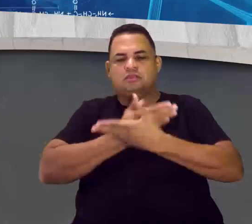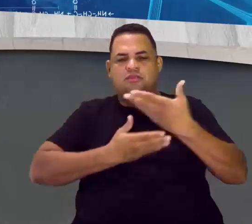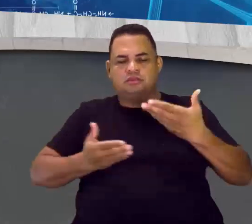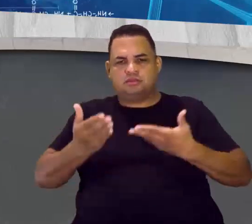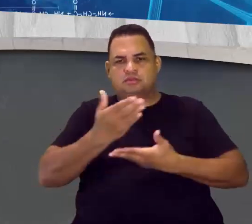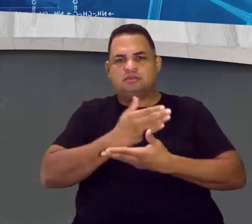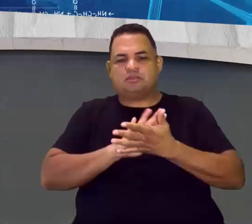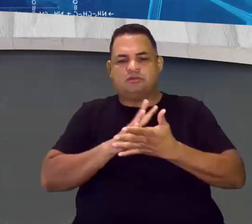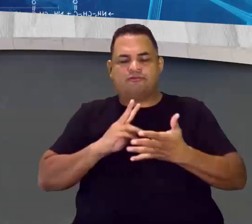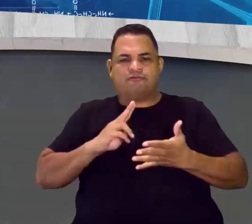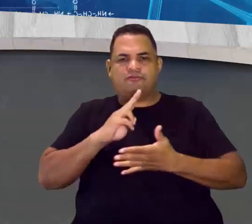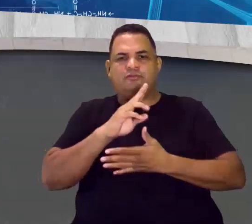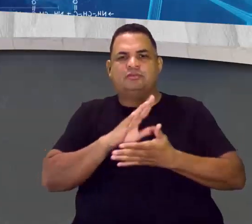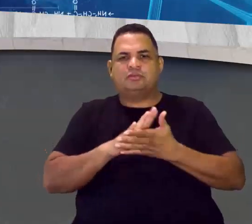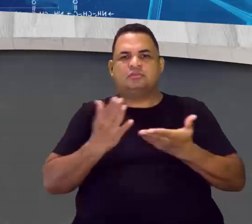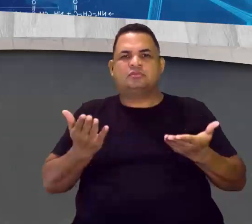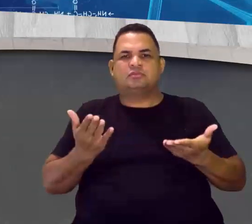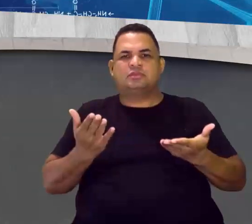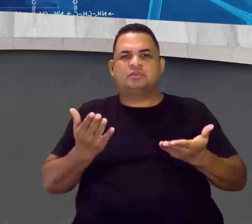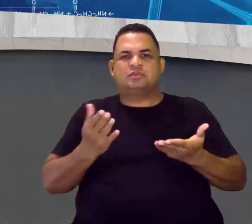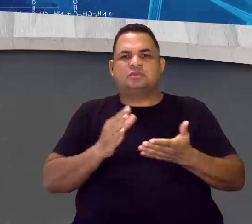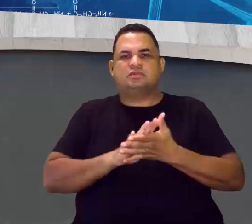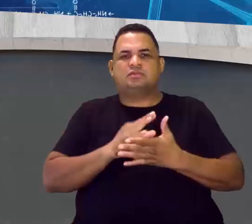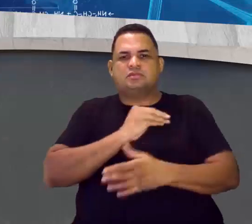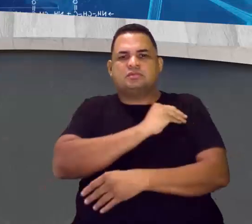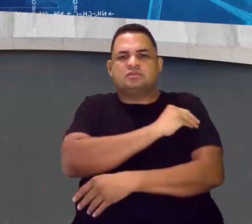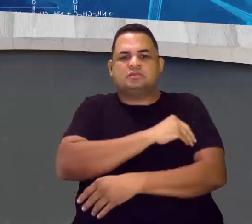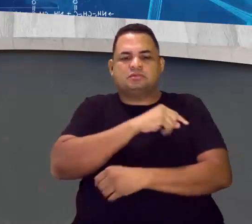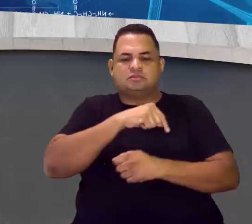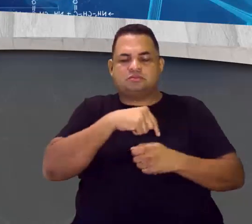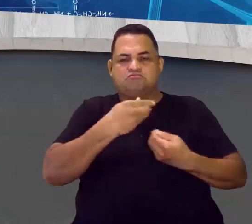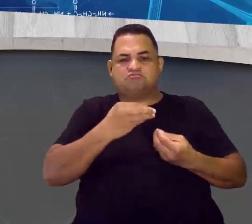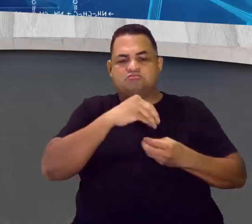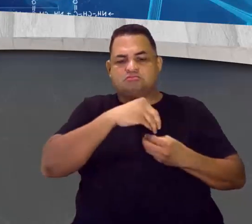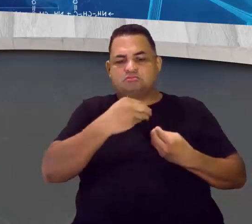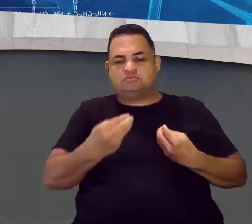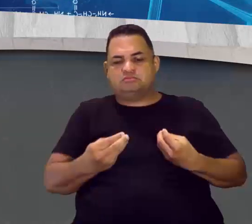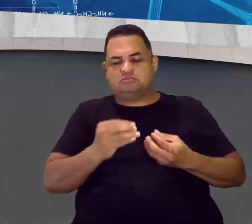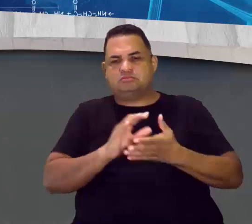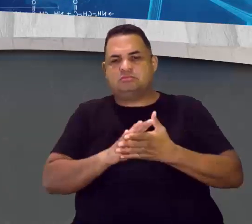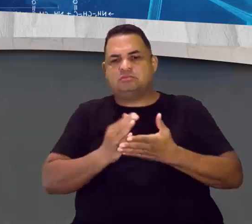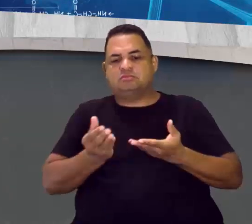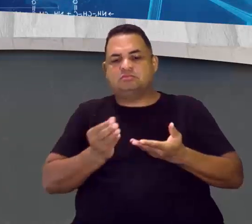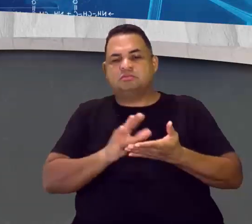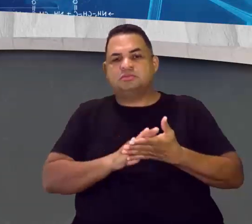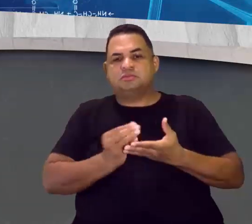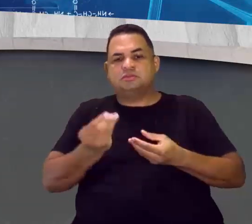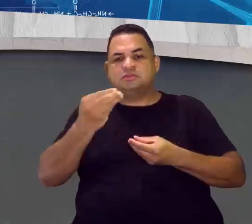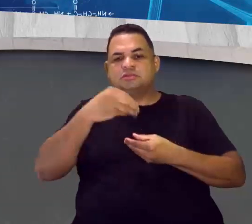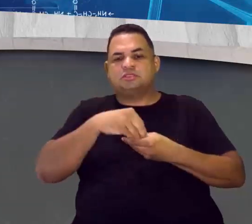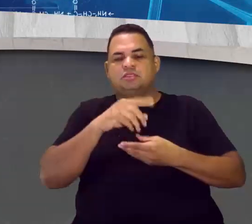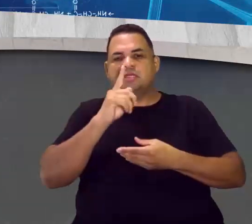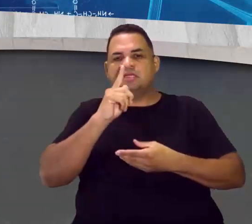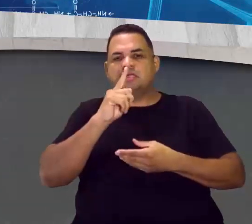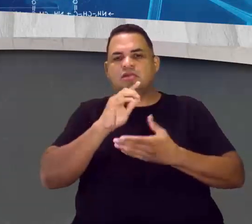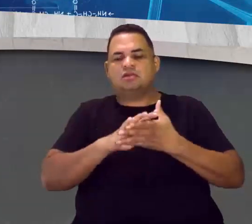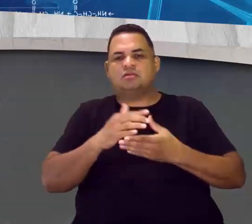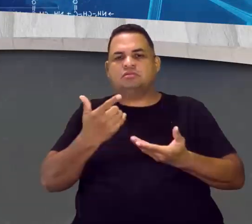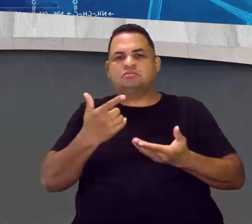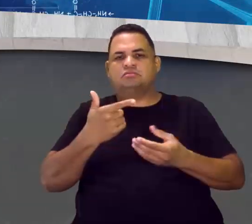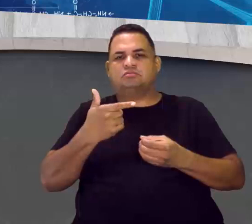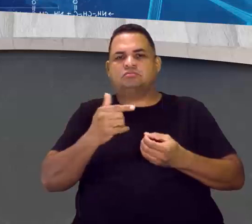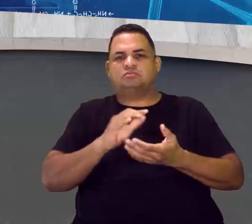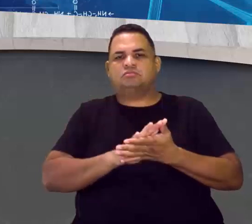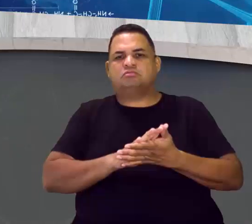ligação hidrogênio que fez com que o álcool saísse da gasolina, passasse para a água e os 40 ml que era da